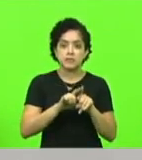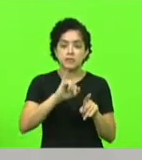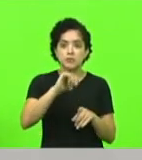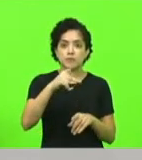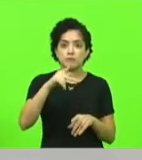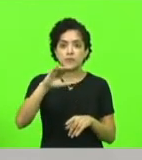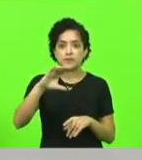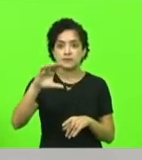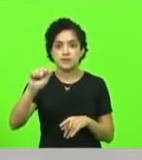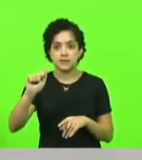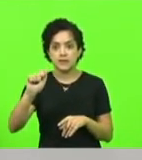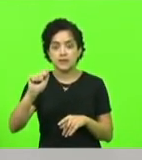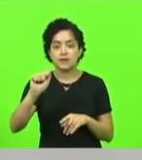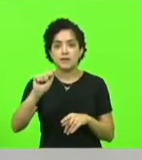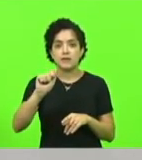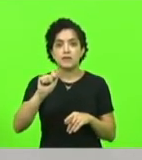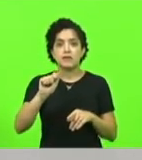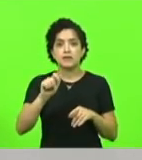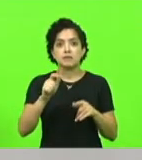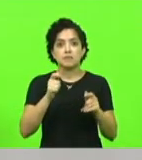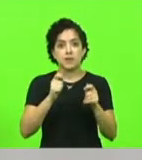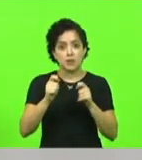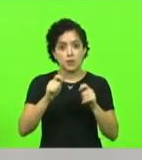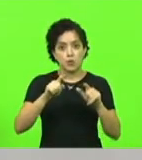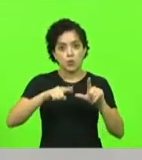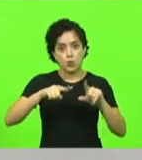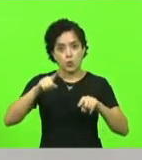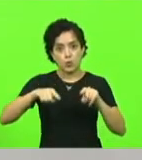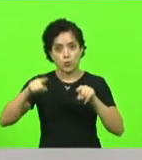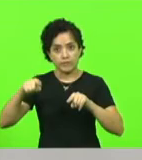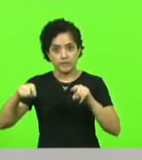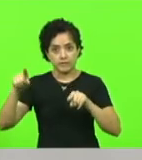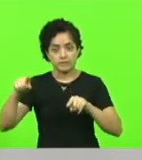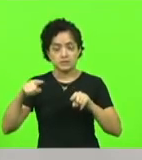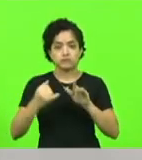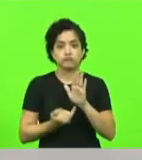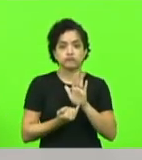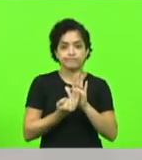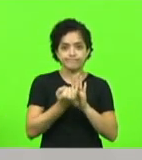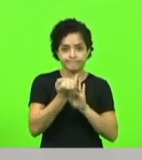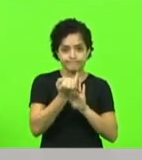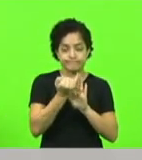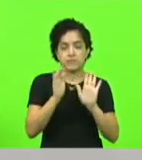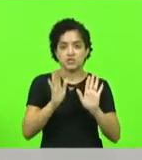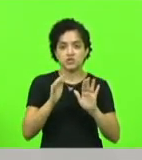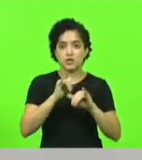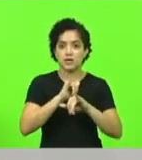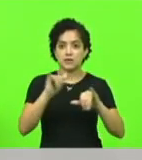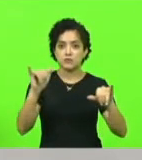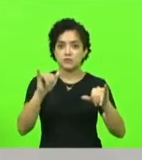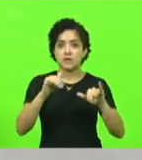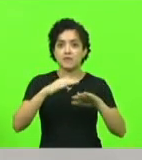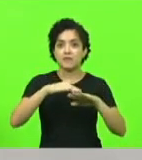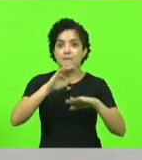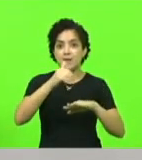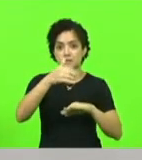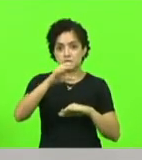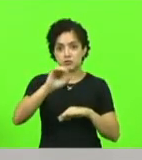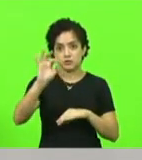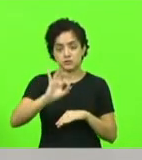principal medida da inflação, antes deles, o próprio INPC já anunciava mais de 10%, com acumulação